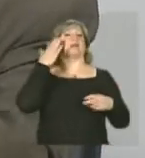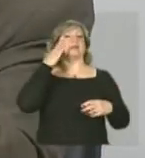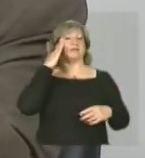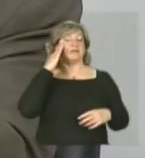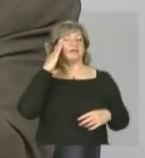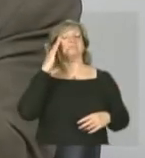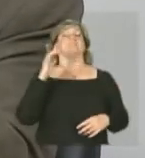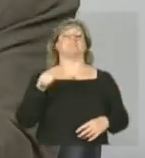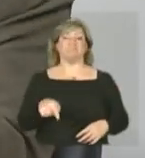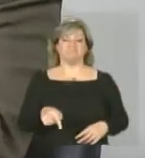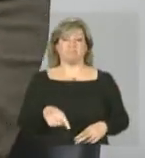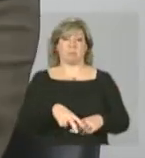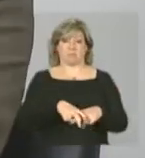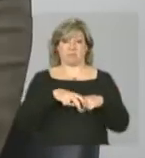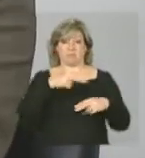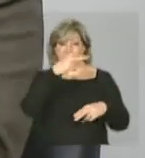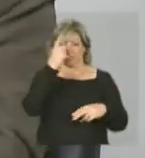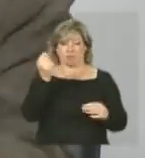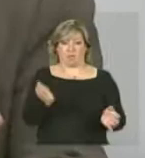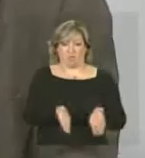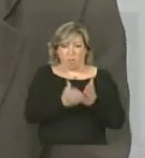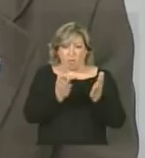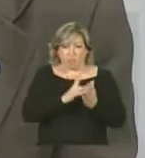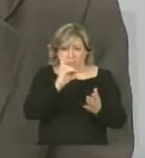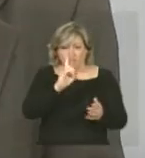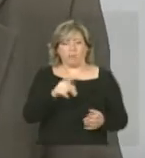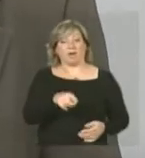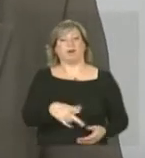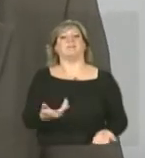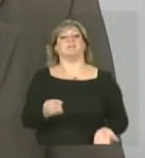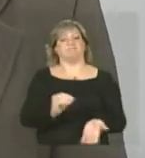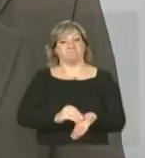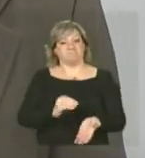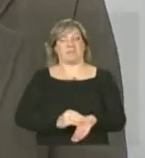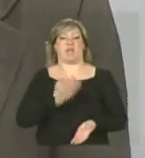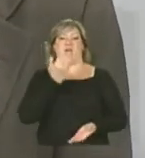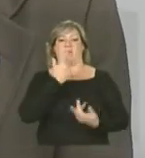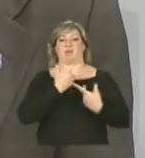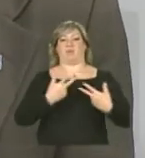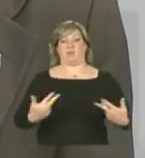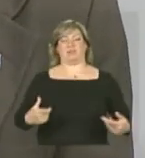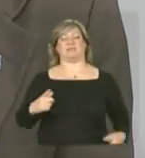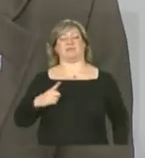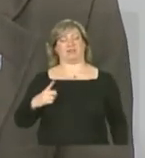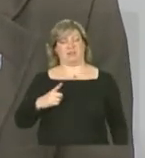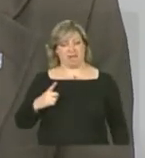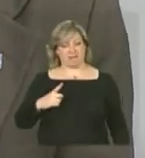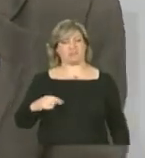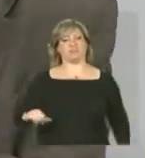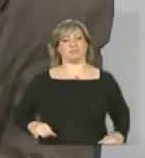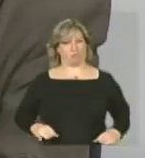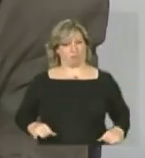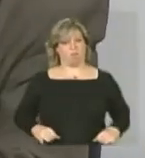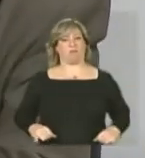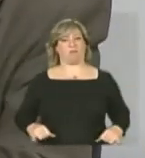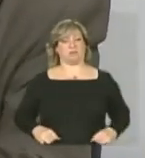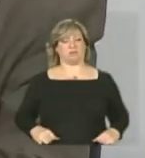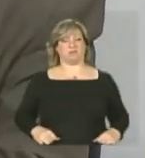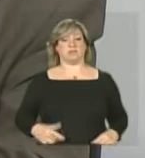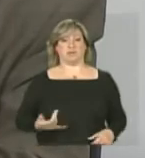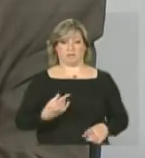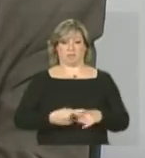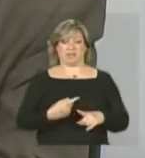íntima relação, isso só confirma isso, porque isso de todos nós é conhecido, né? Quer dizer, se você não tem condição de ter